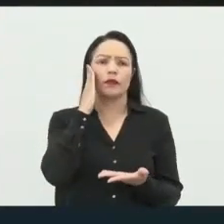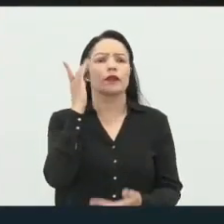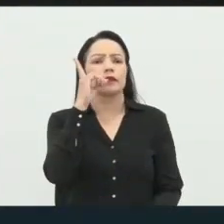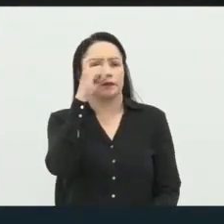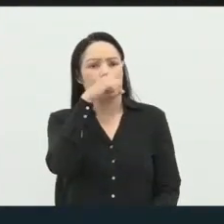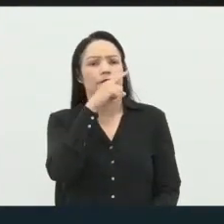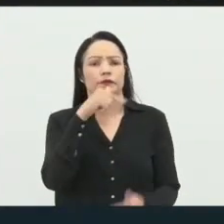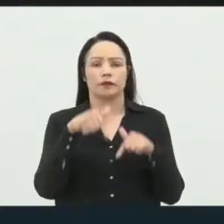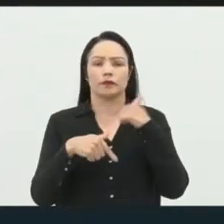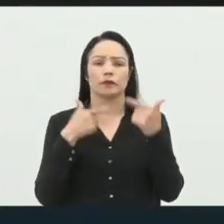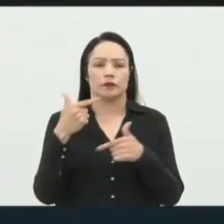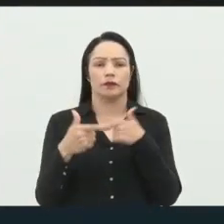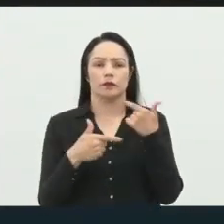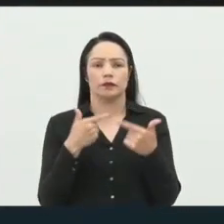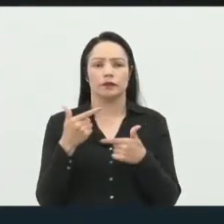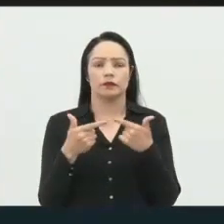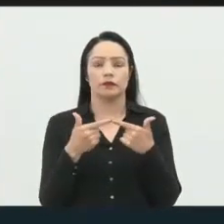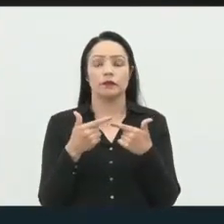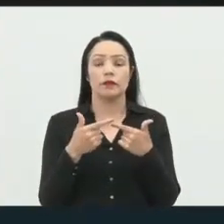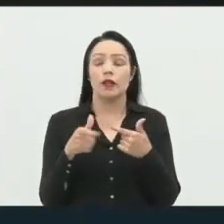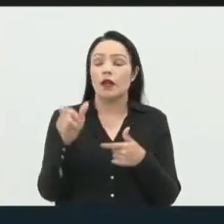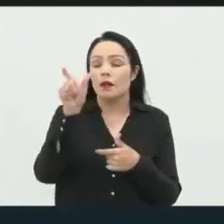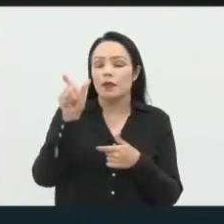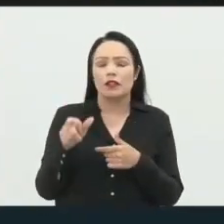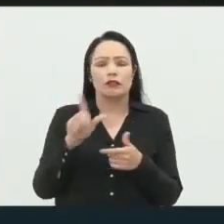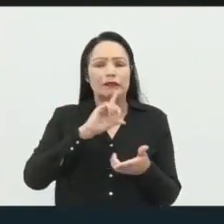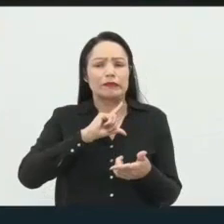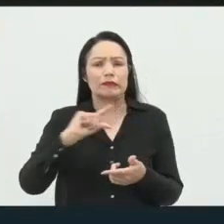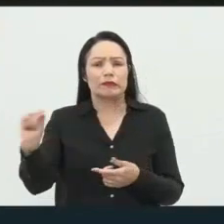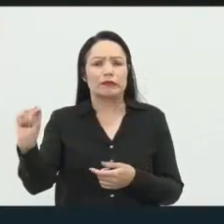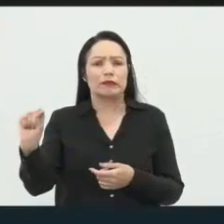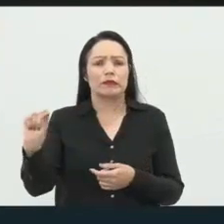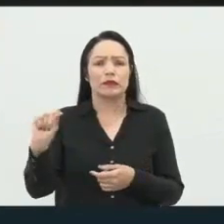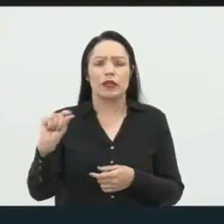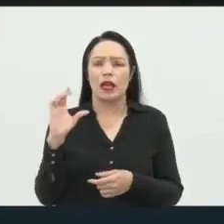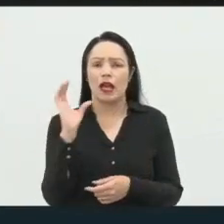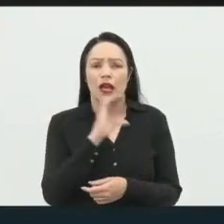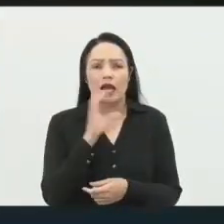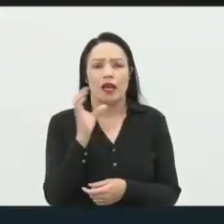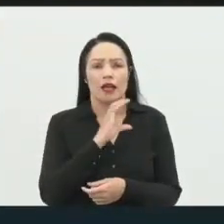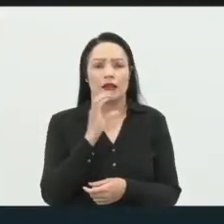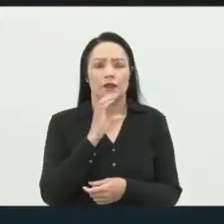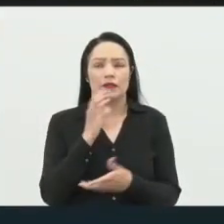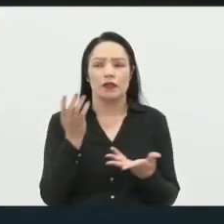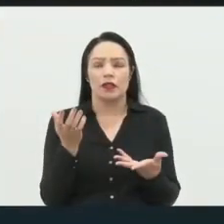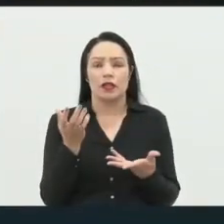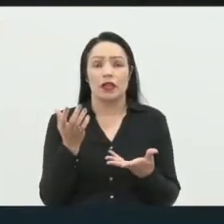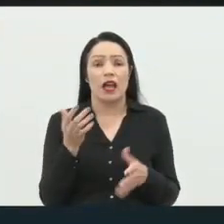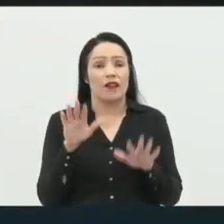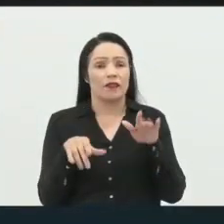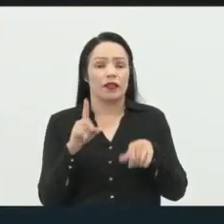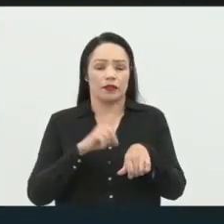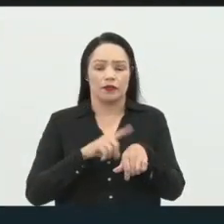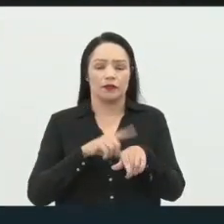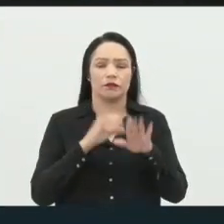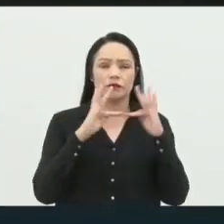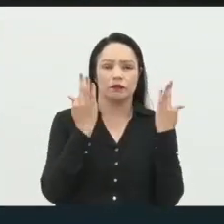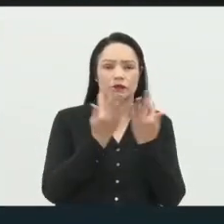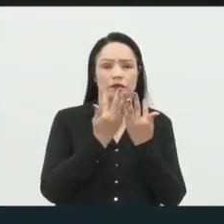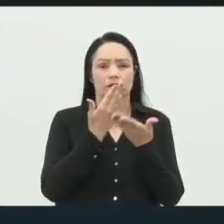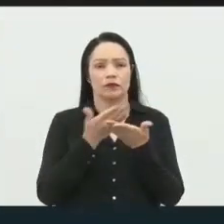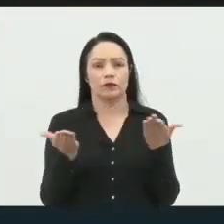hoje em dia eu trabalhador que sai correndo de casa momento que é para estar com a sua família as suas esposas com suas